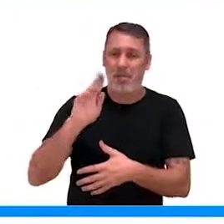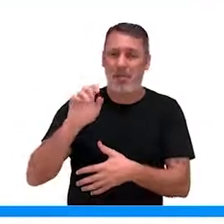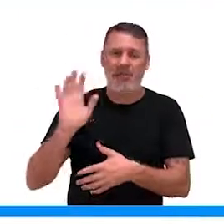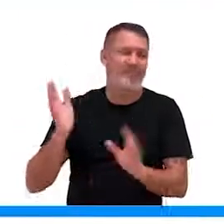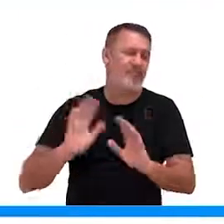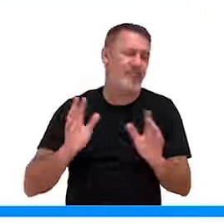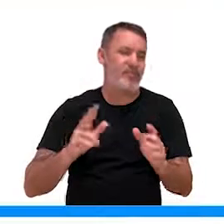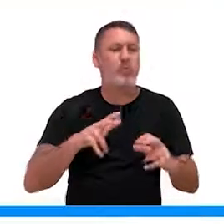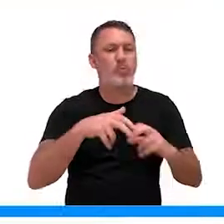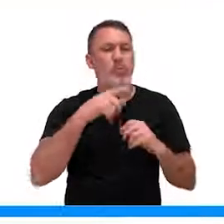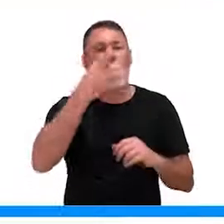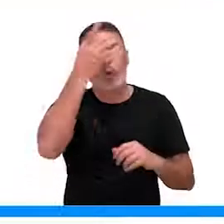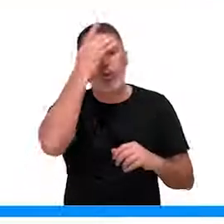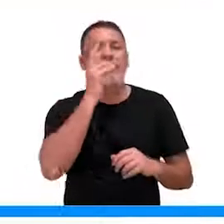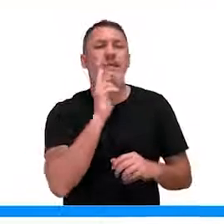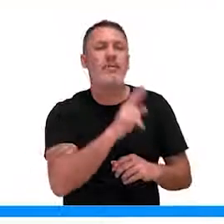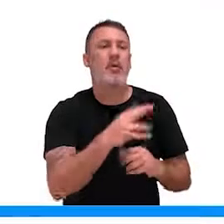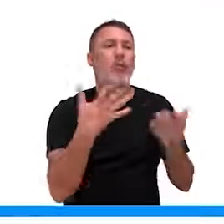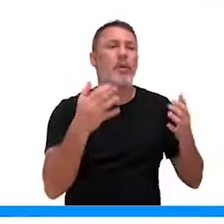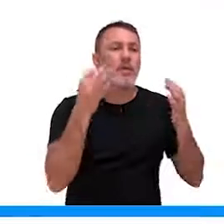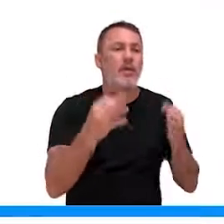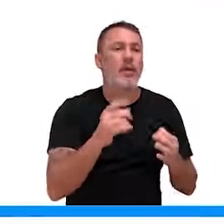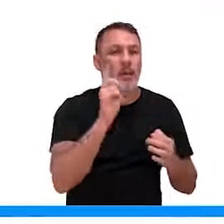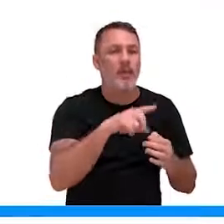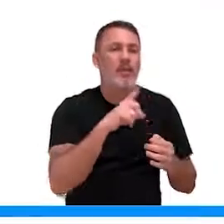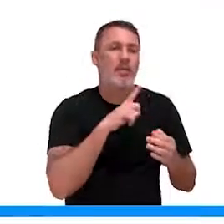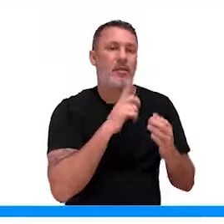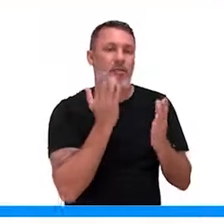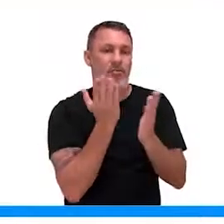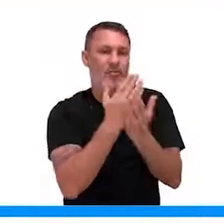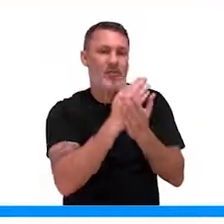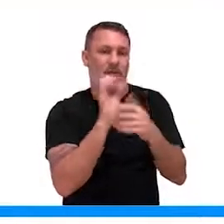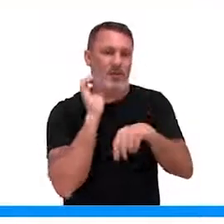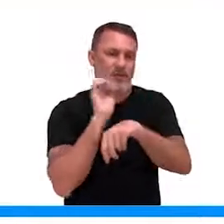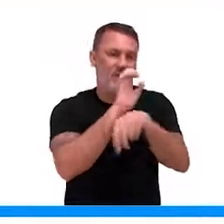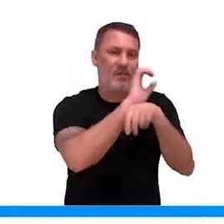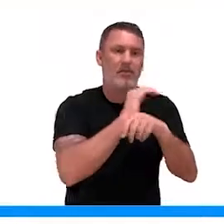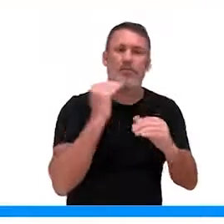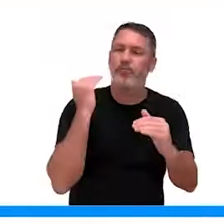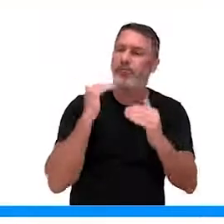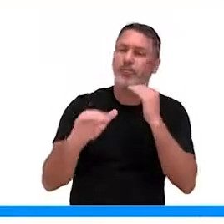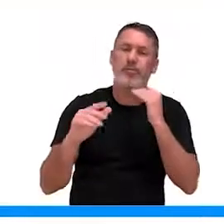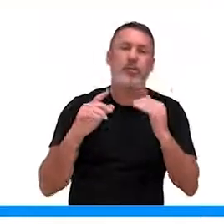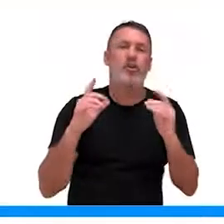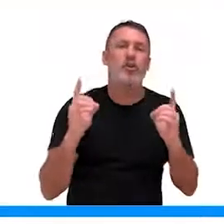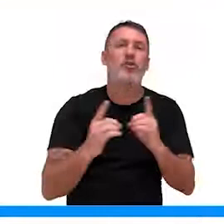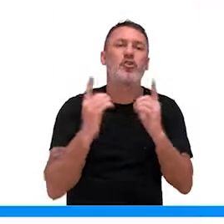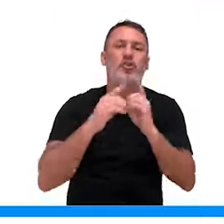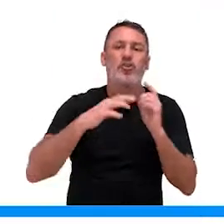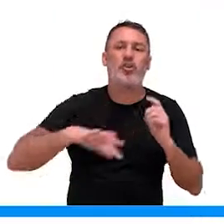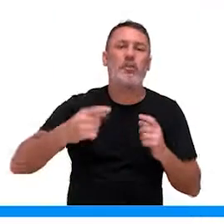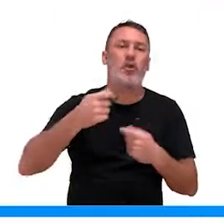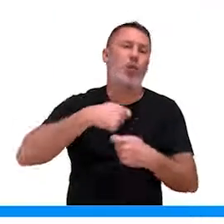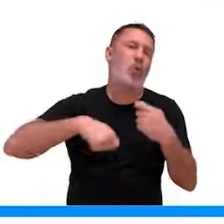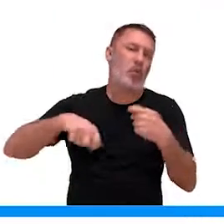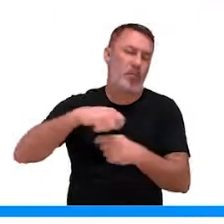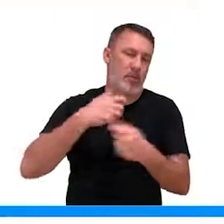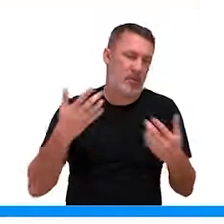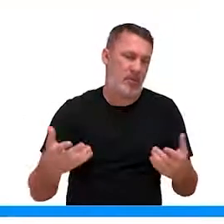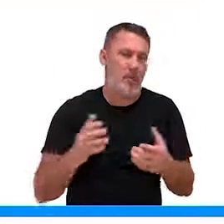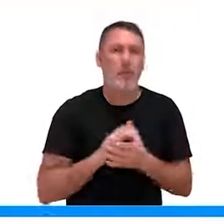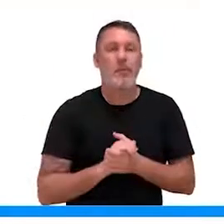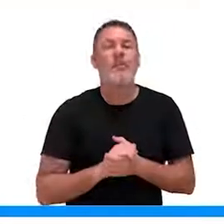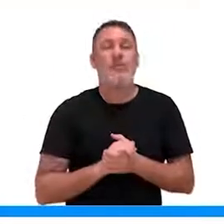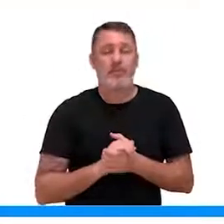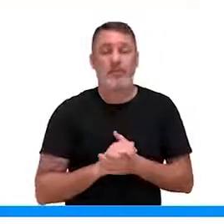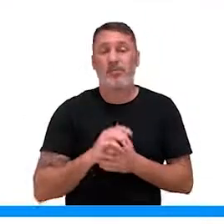nós chegamos aqui à conclusão de que as divisas dos estados não coincidem com as dinâmicas econômicas. Pelo